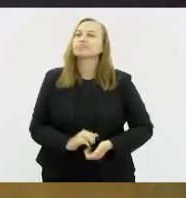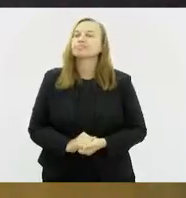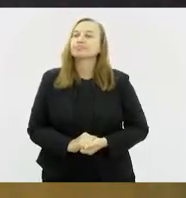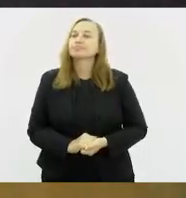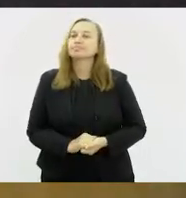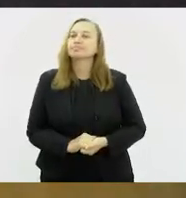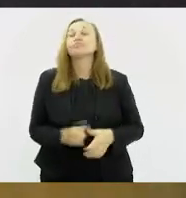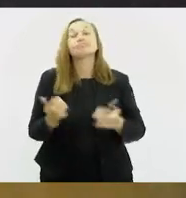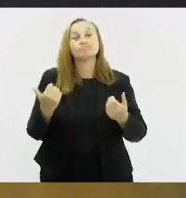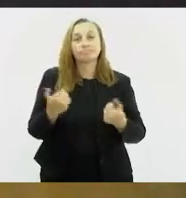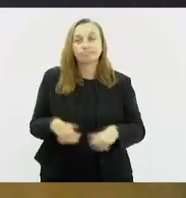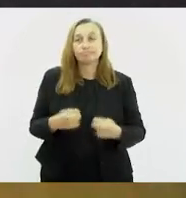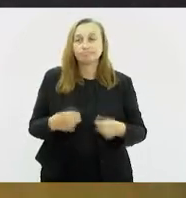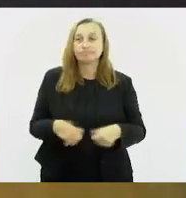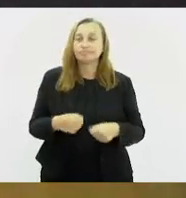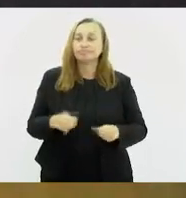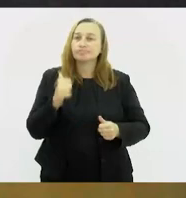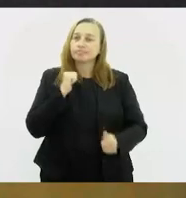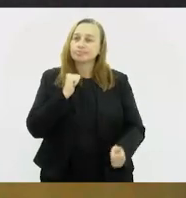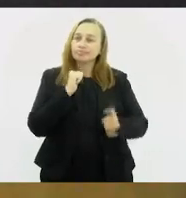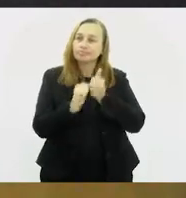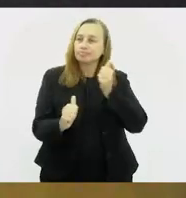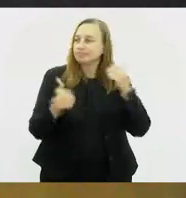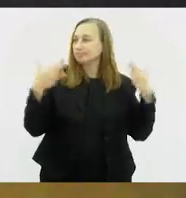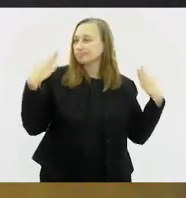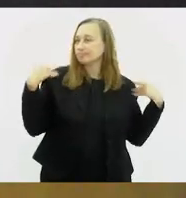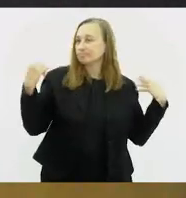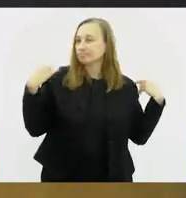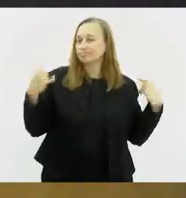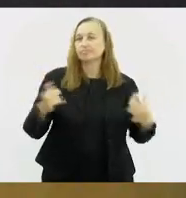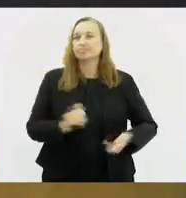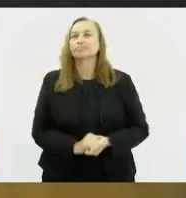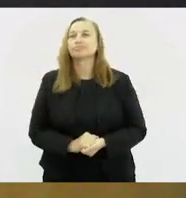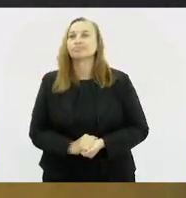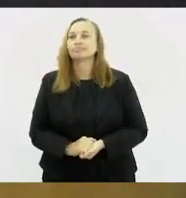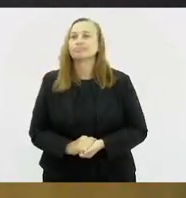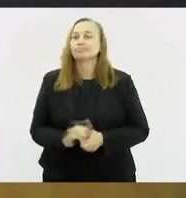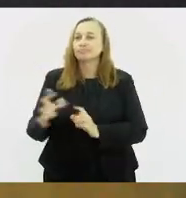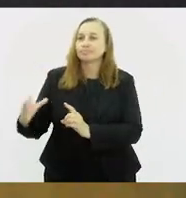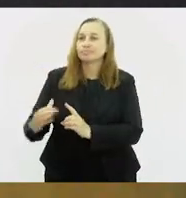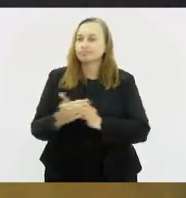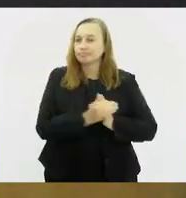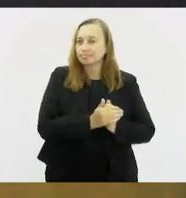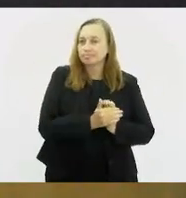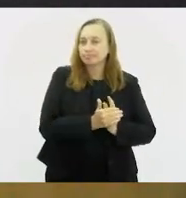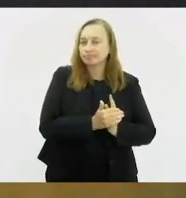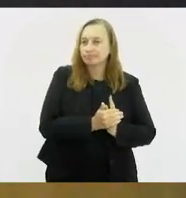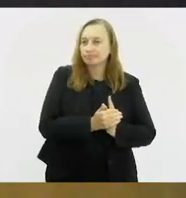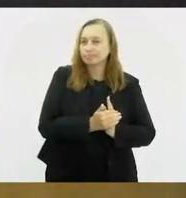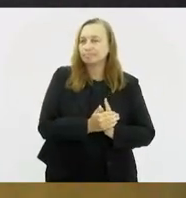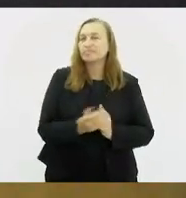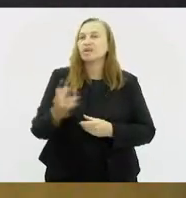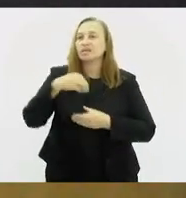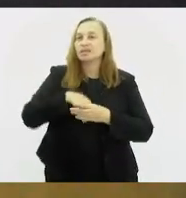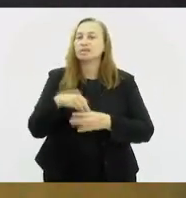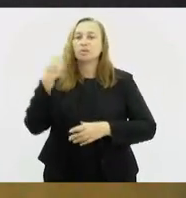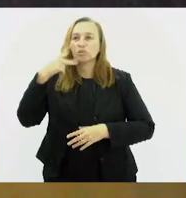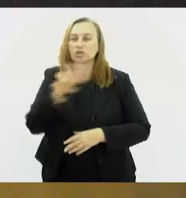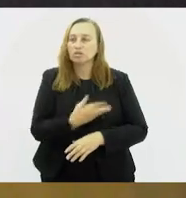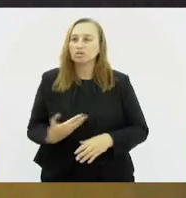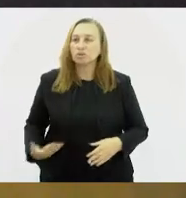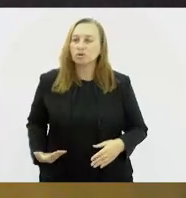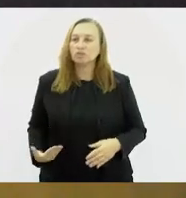gente precisa do esporte de lazer. A gente precisa do acolhimento dentro da política pública que ouça os